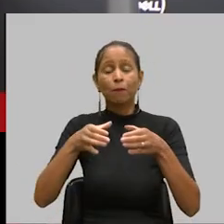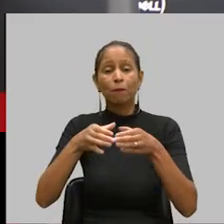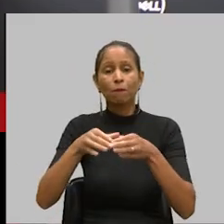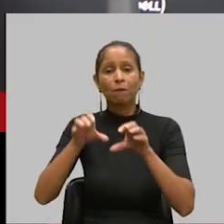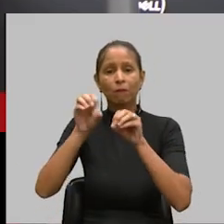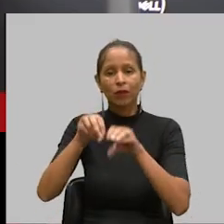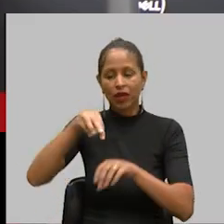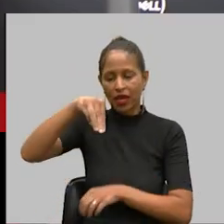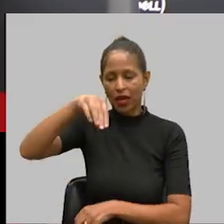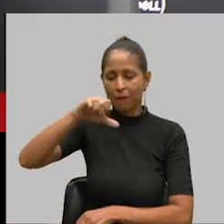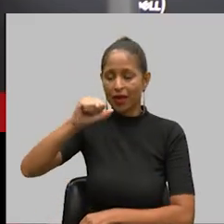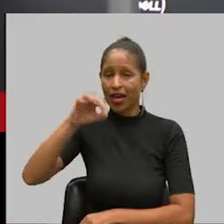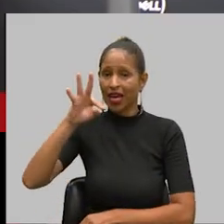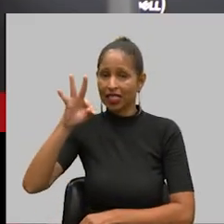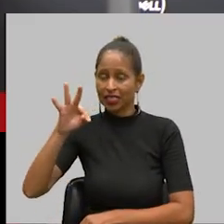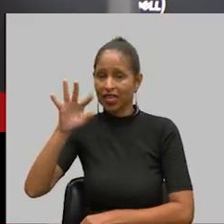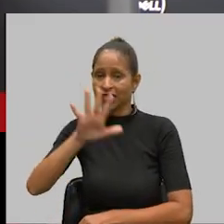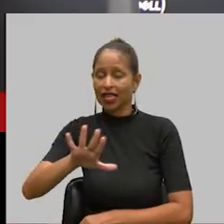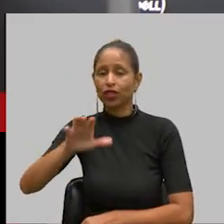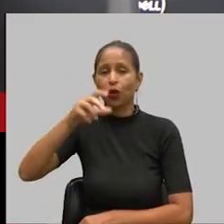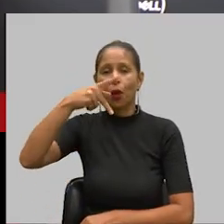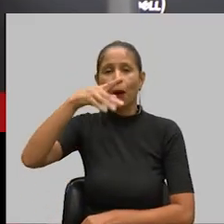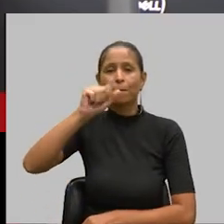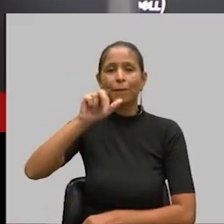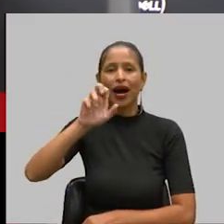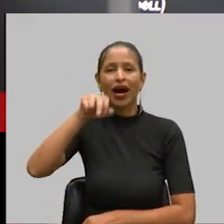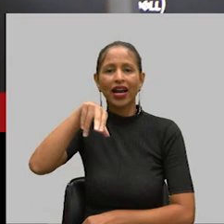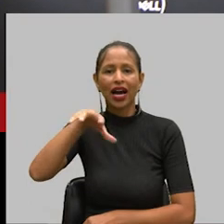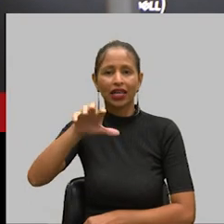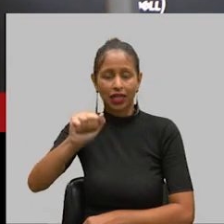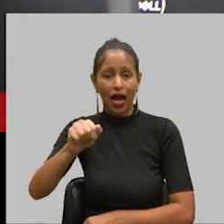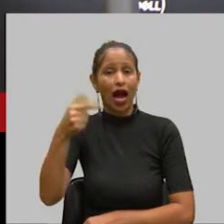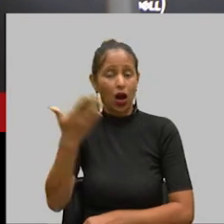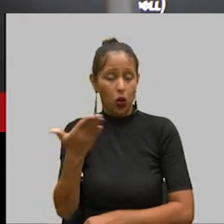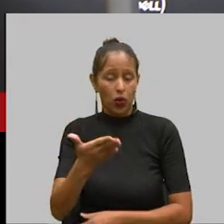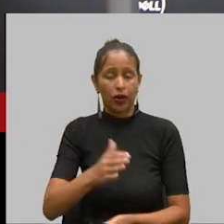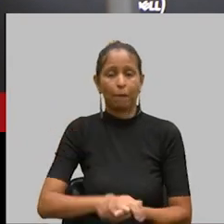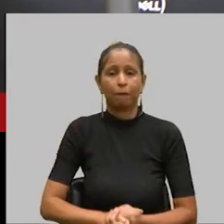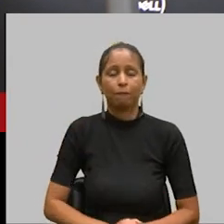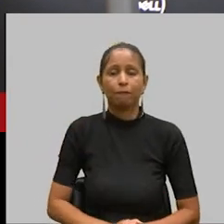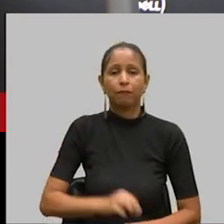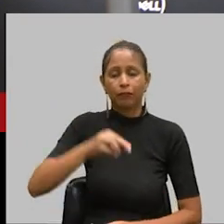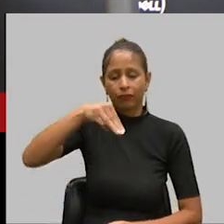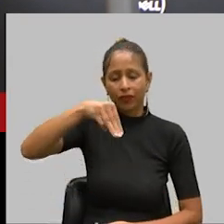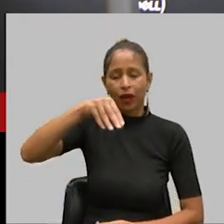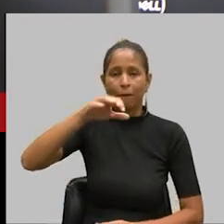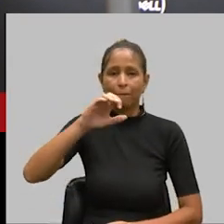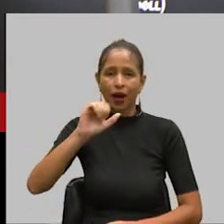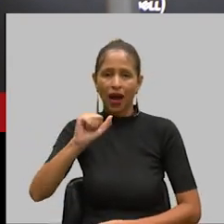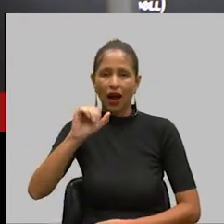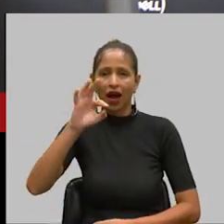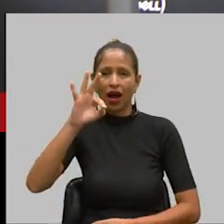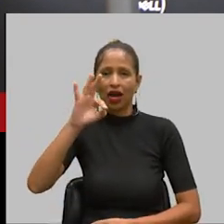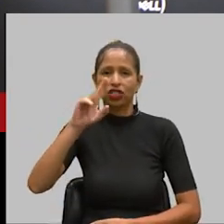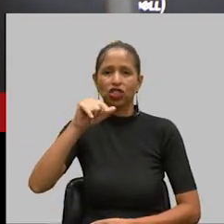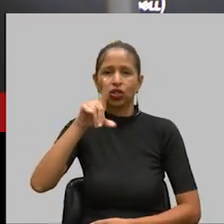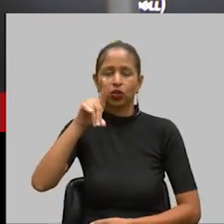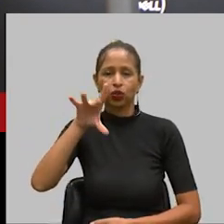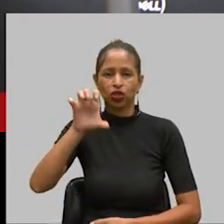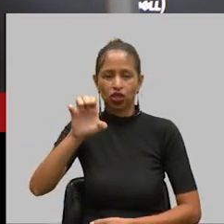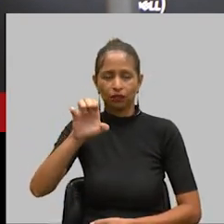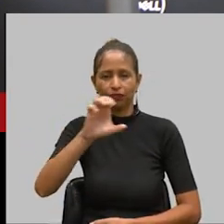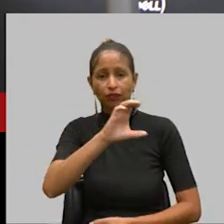MST do Estado do Paraná nossa próxima expositora é matie Oliveira de Araújo Lima da